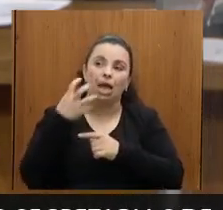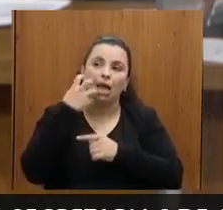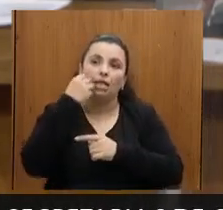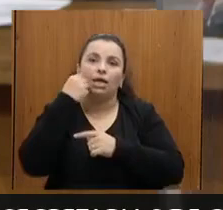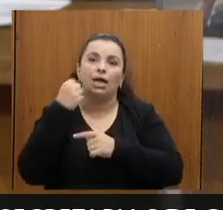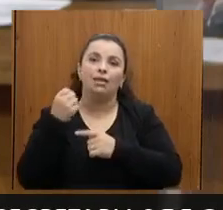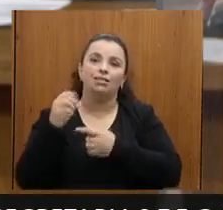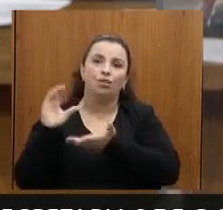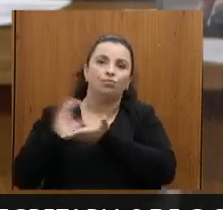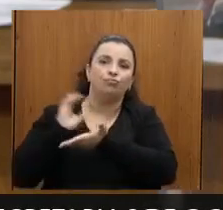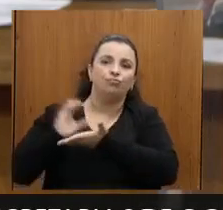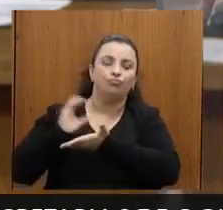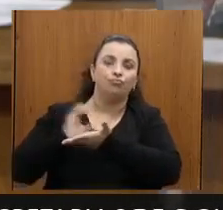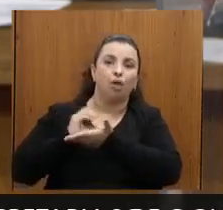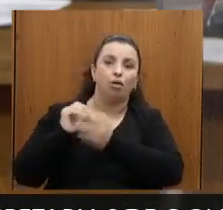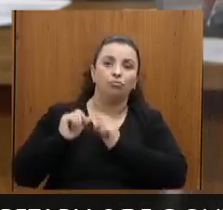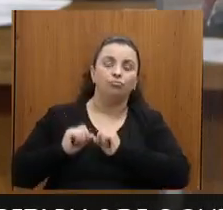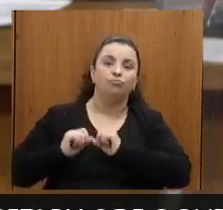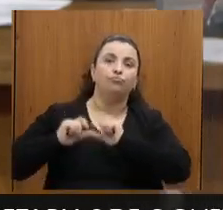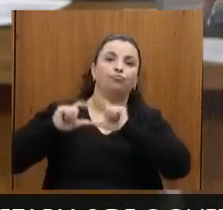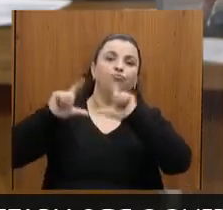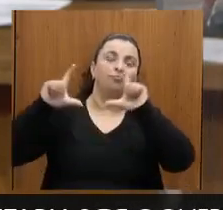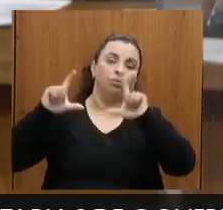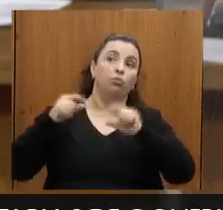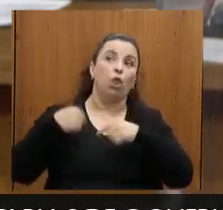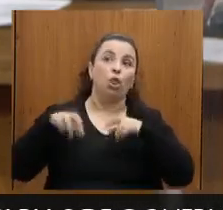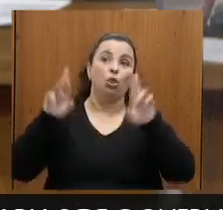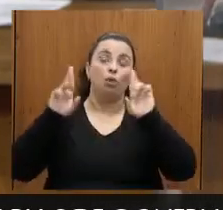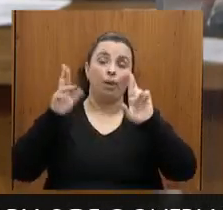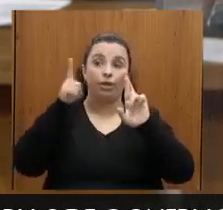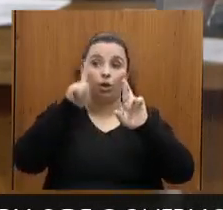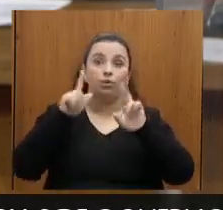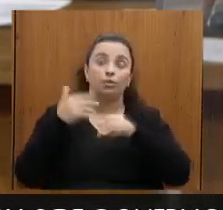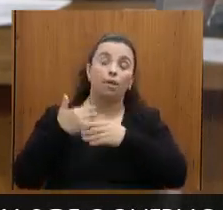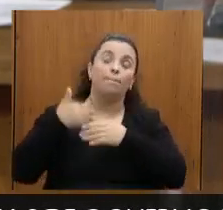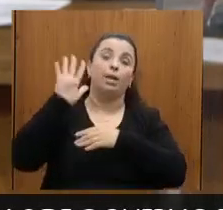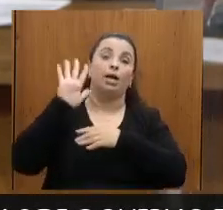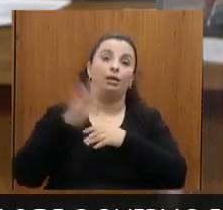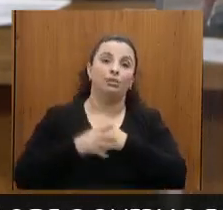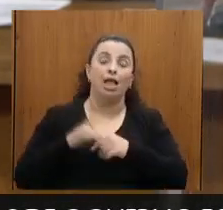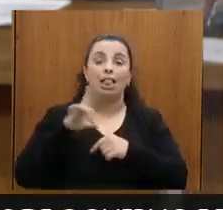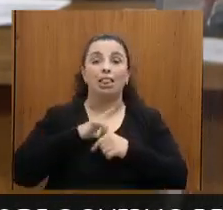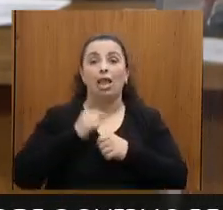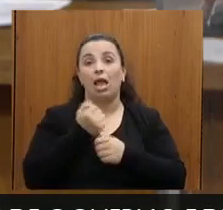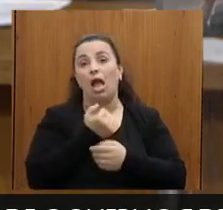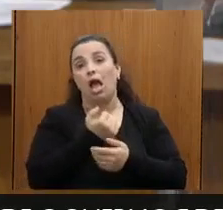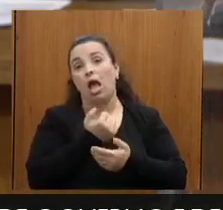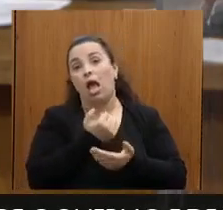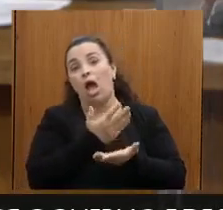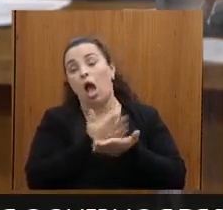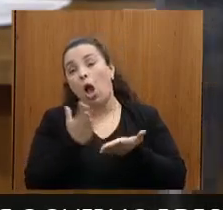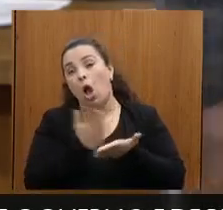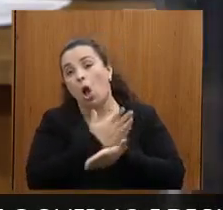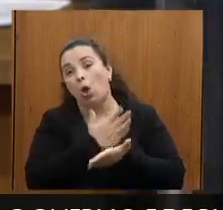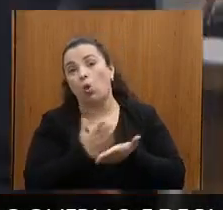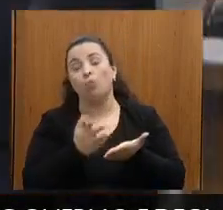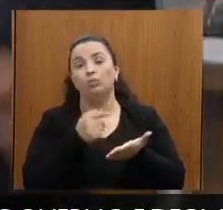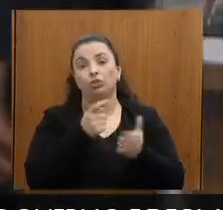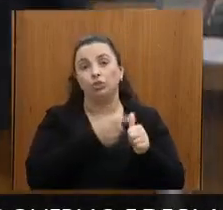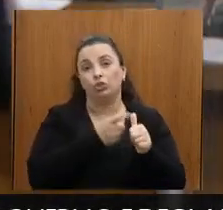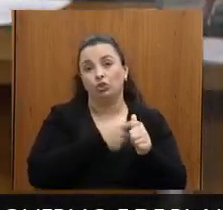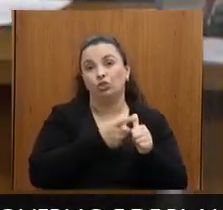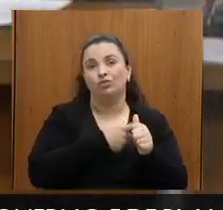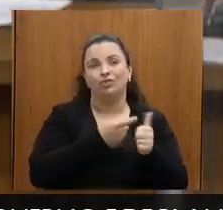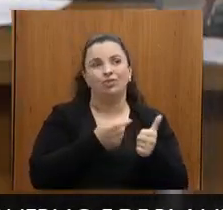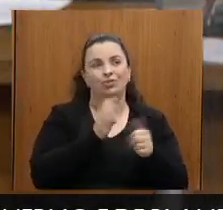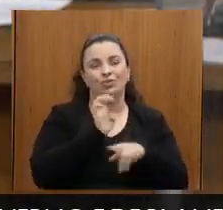daqui para frente. A gente tem algumas despesas do Estado que crescem, como, por exemplo, a própria